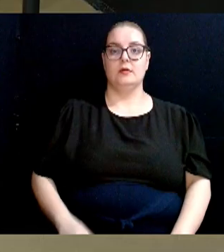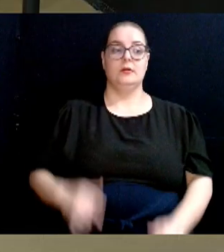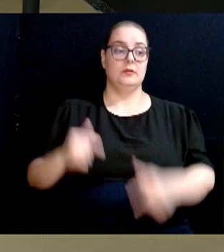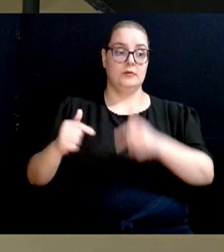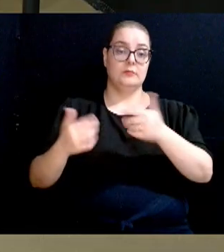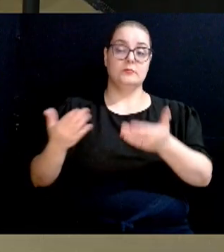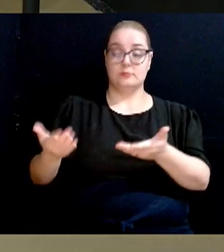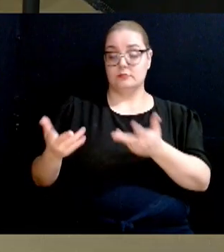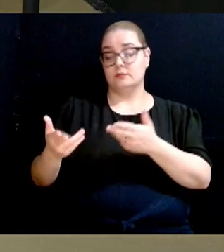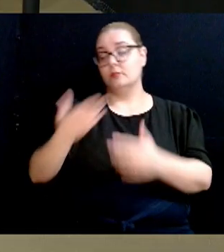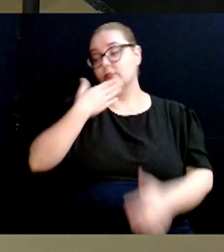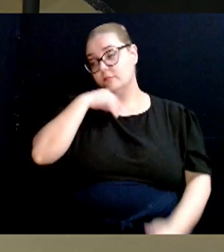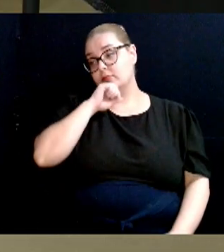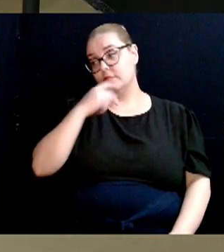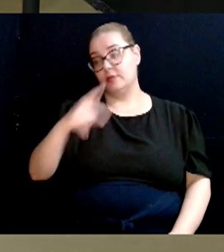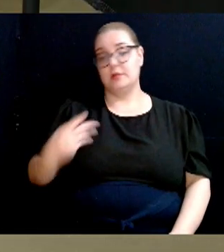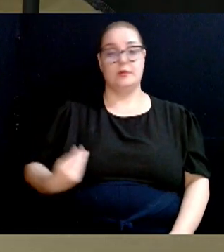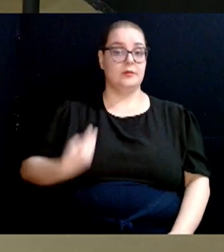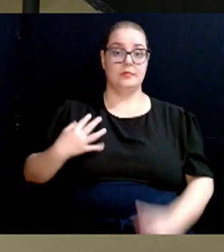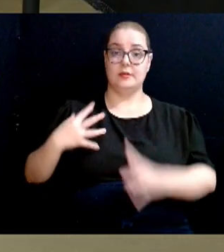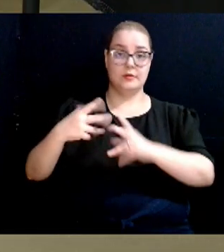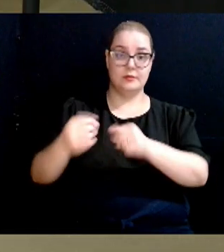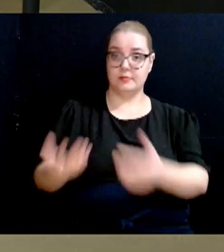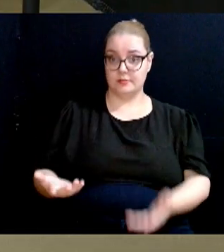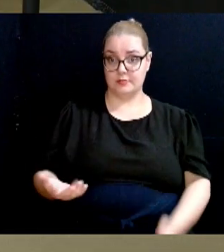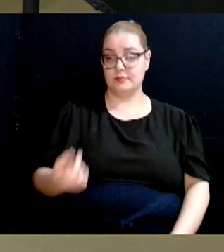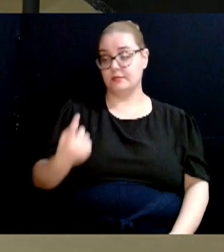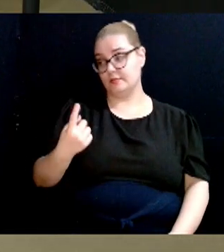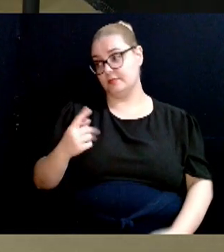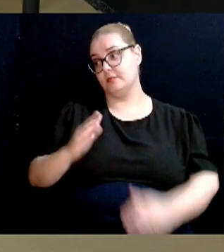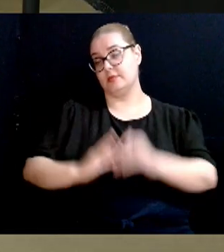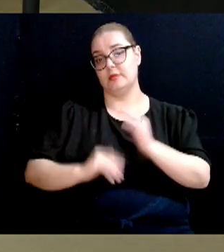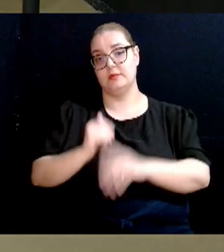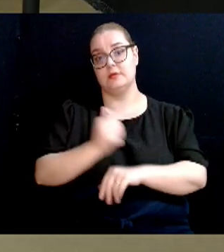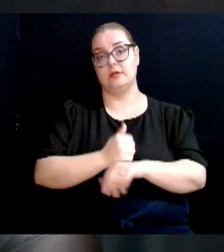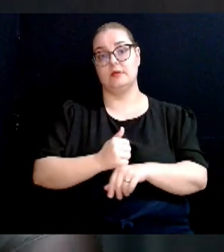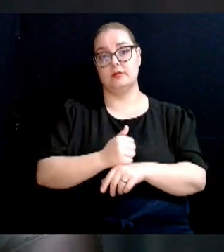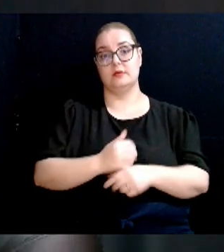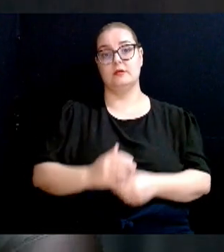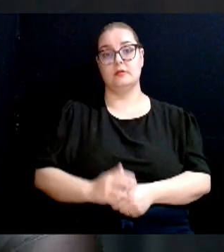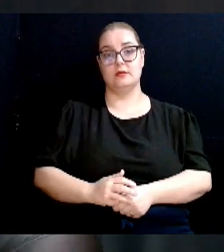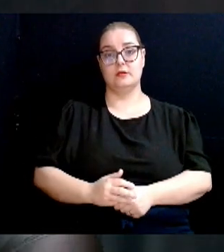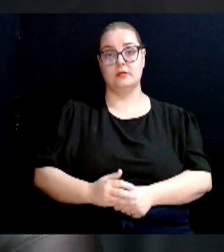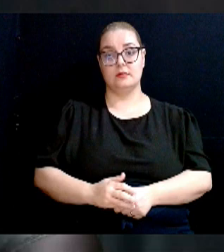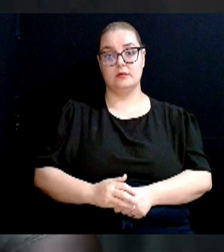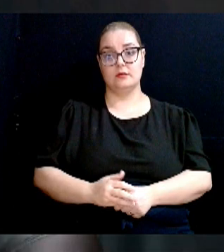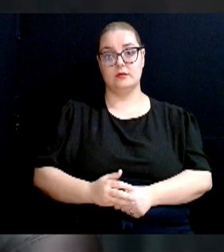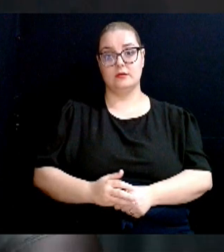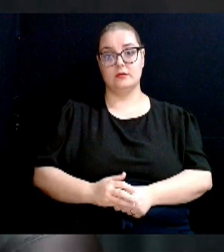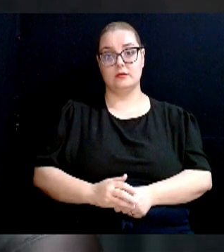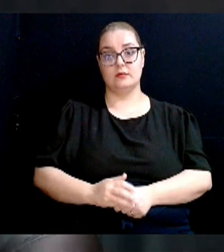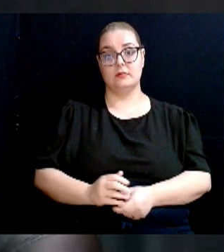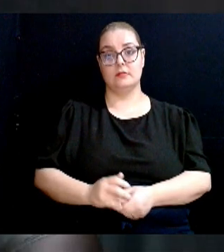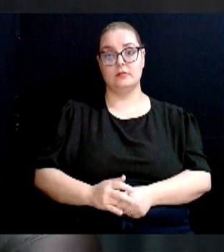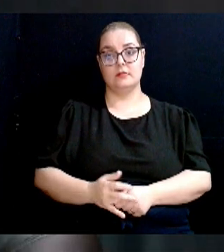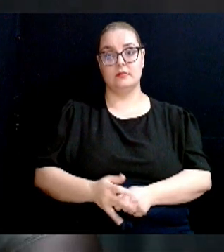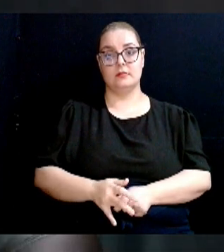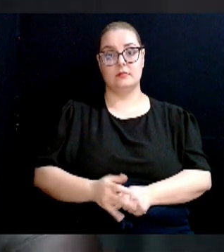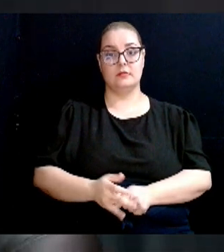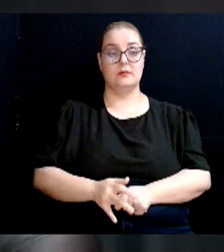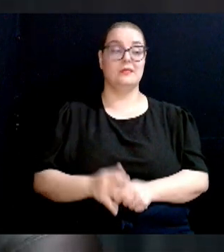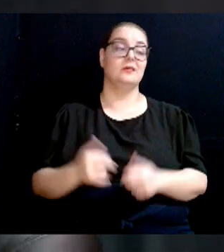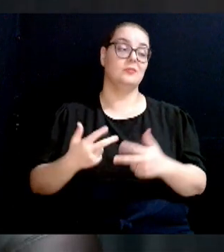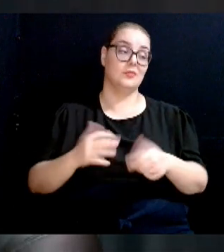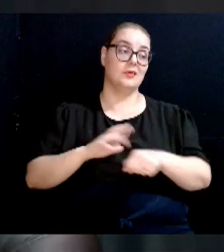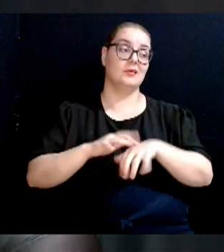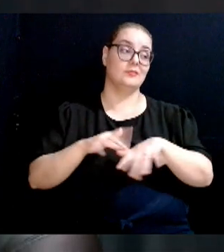pai dele, a vida toda em uma profissão apenas. É uma coisa, assim, epidêmica, né? Quando eu vou me apresentar, eu